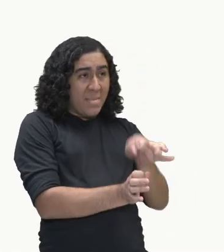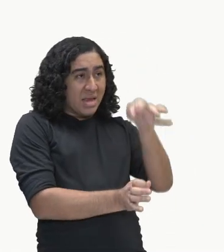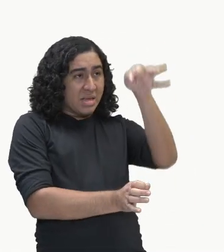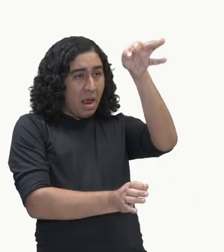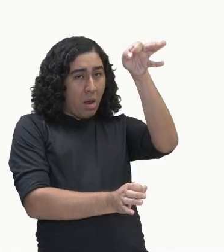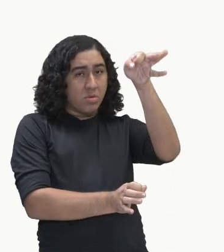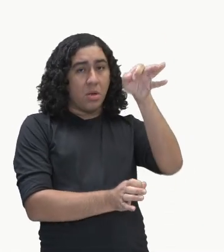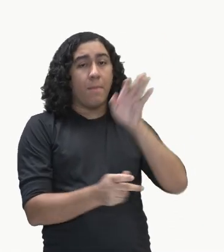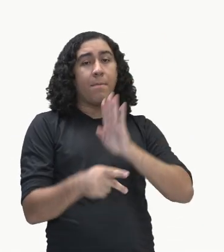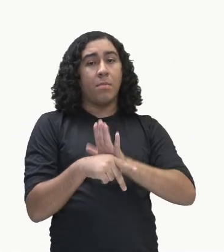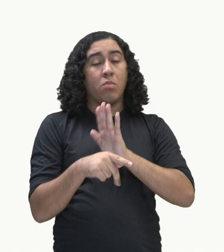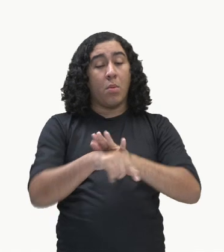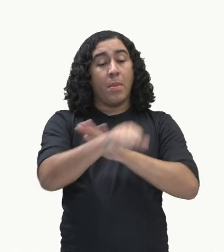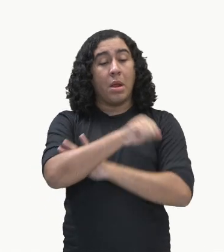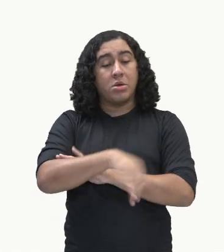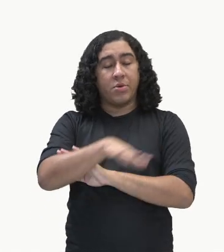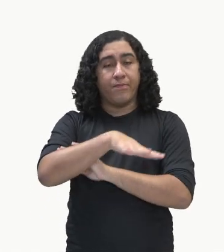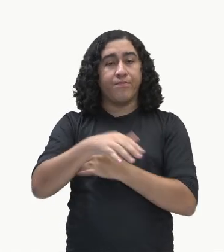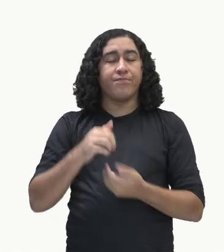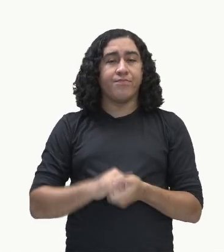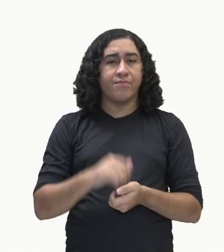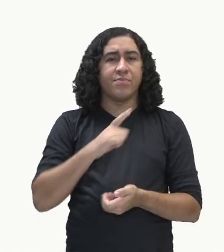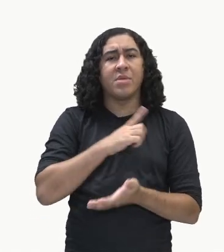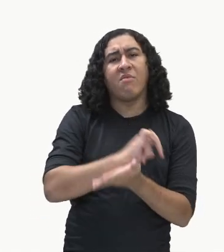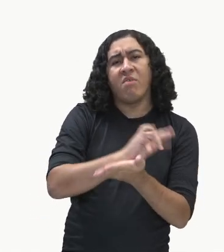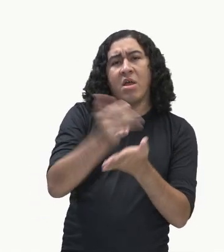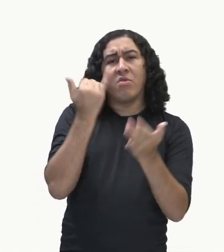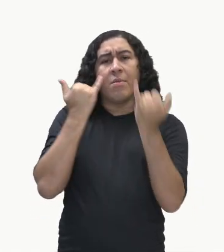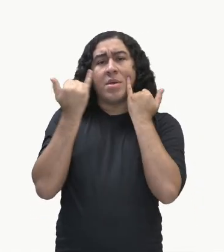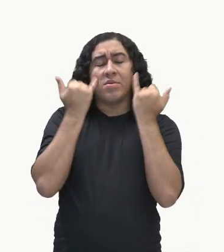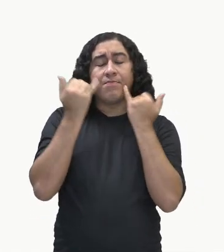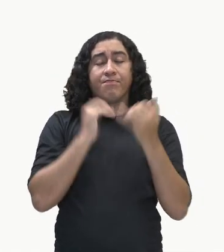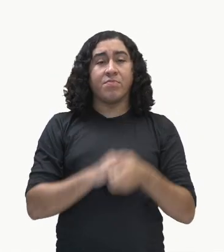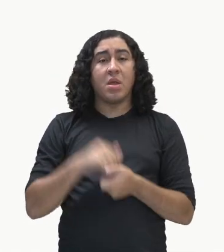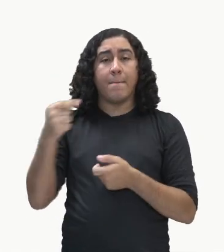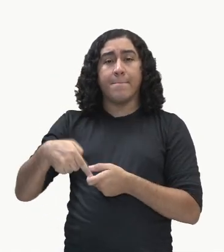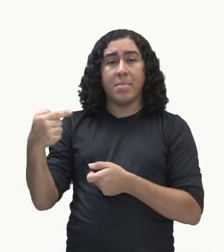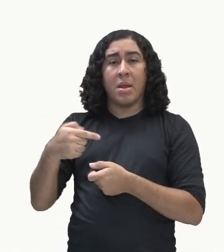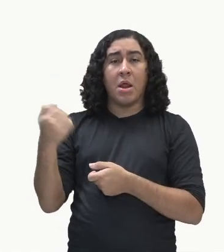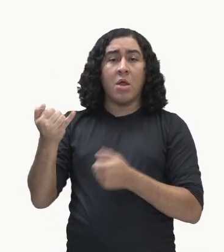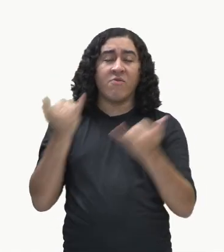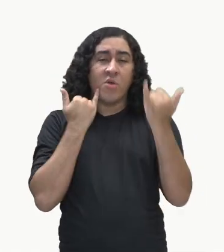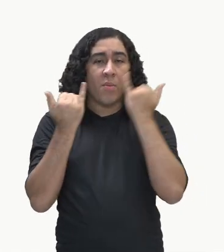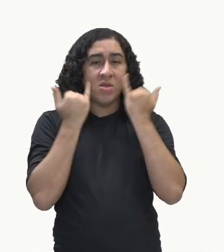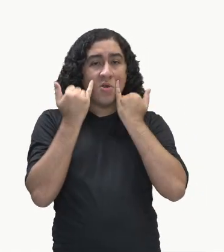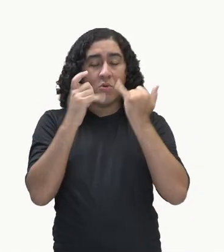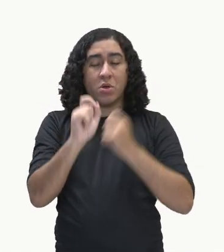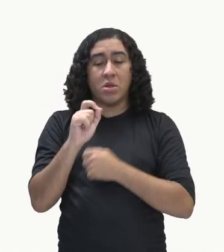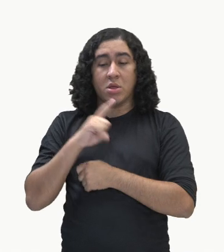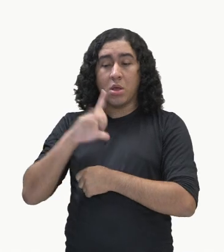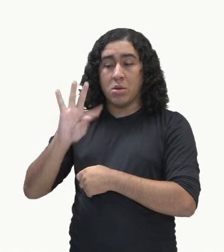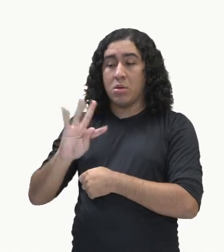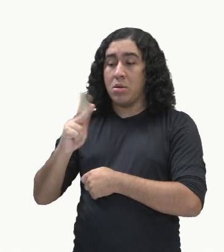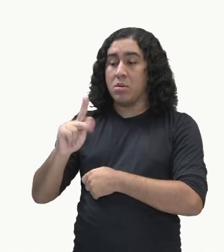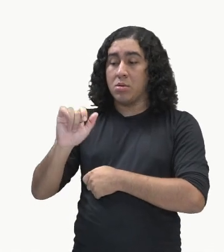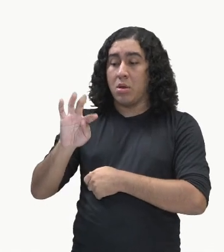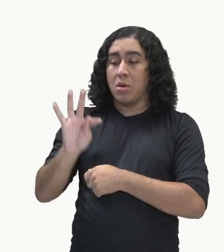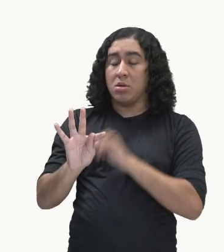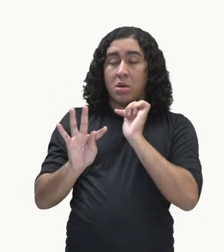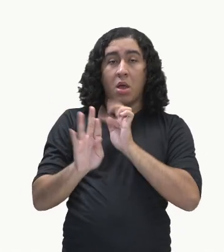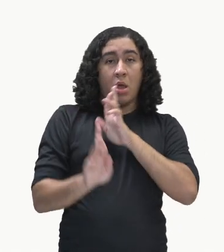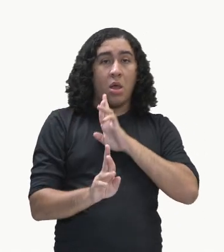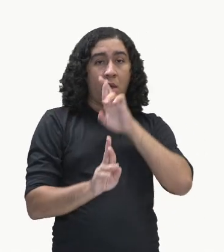região. São várias informações presentes nessa pergunta. A primeira, obviamente, é a presença do that, indicando que eu estou me referindo, que eu